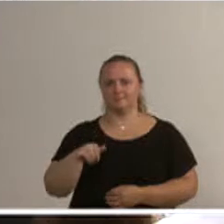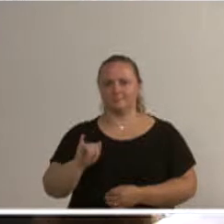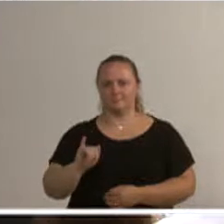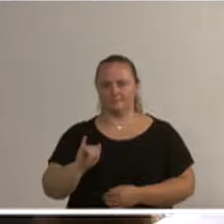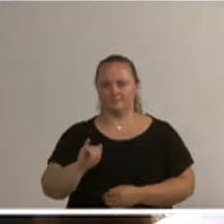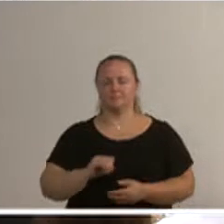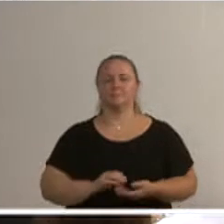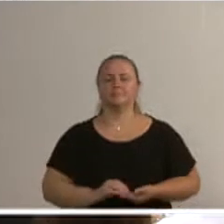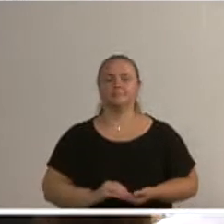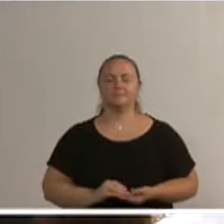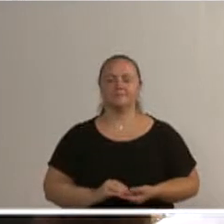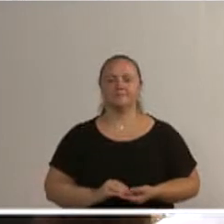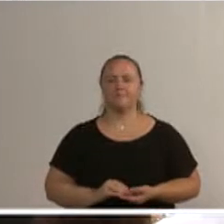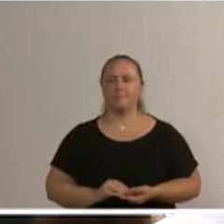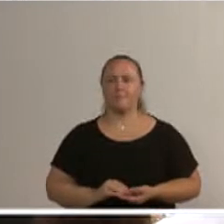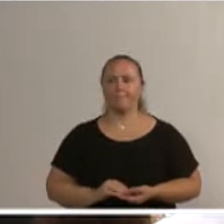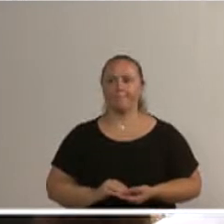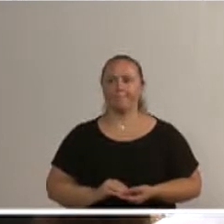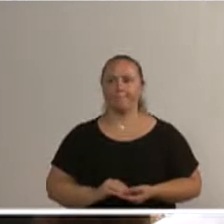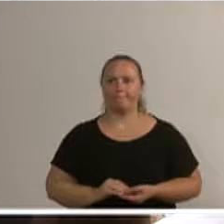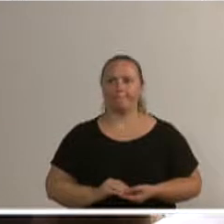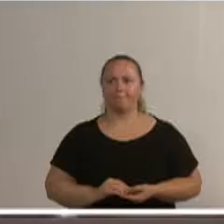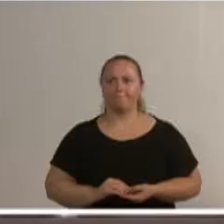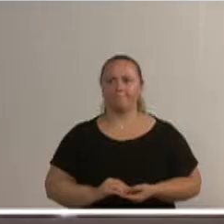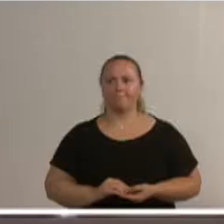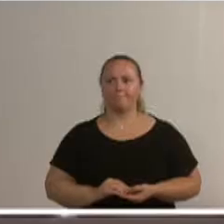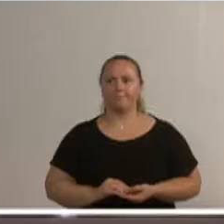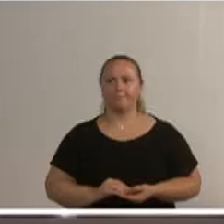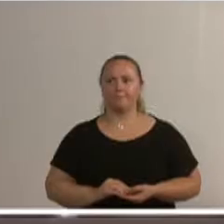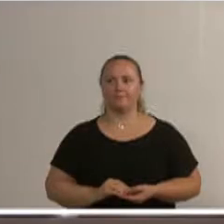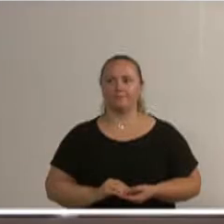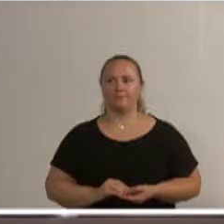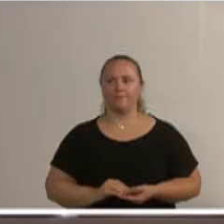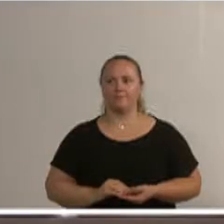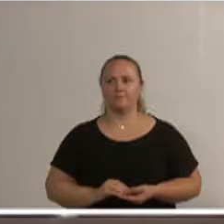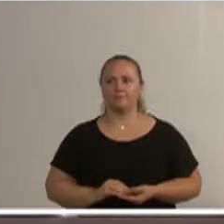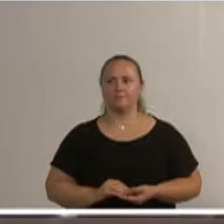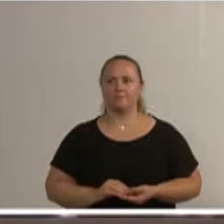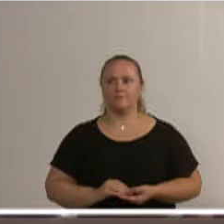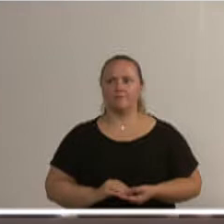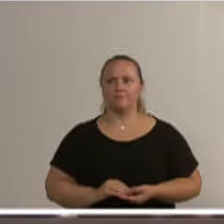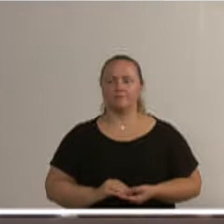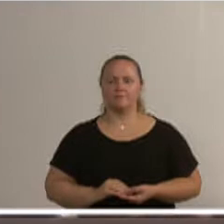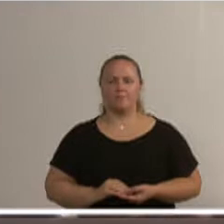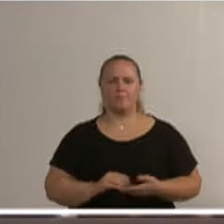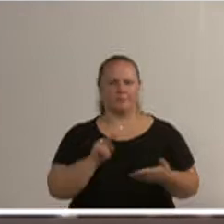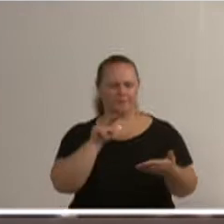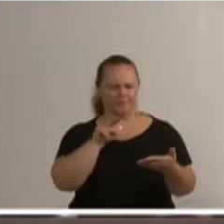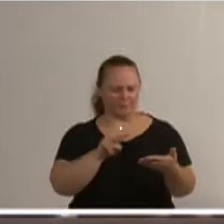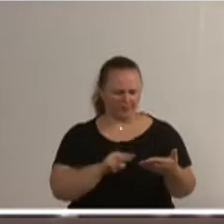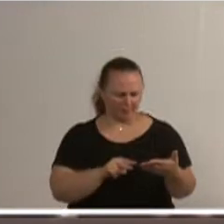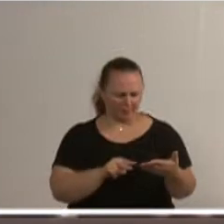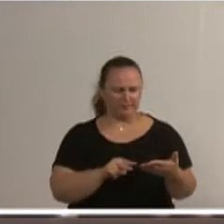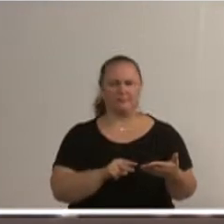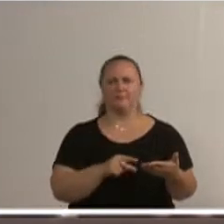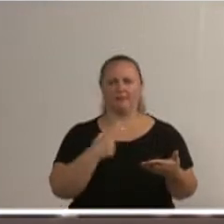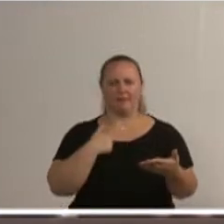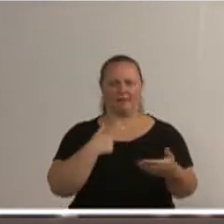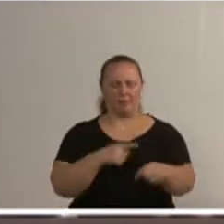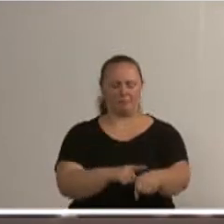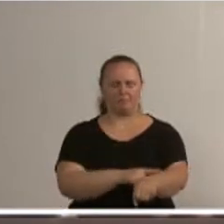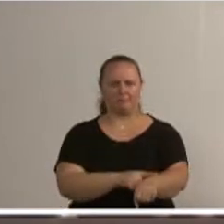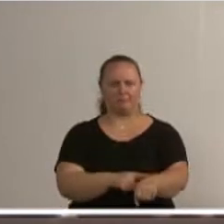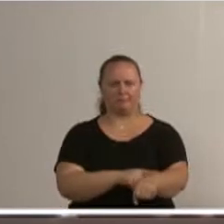Schneider? É isso? Schreiner, né? A minha cor aqui é bem para alemão falar mesmo. Representando a